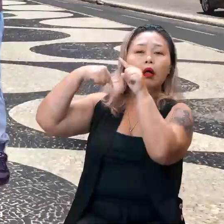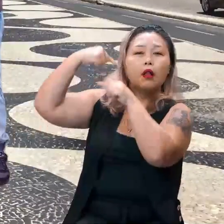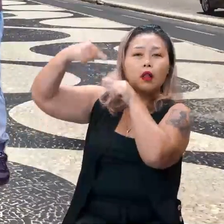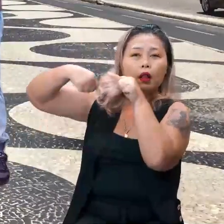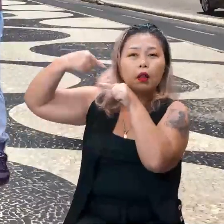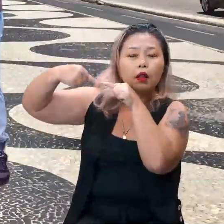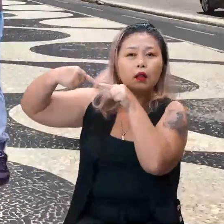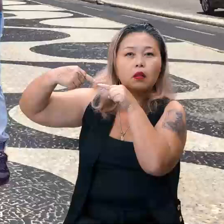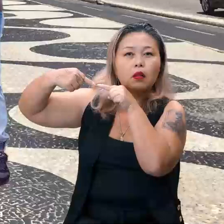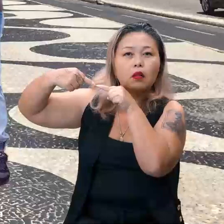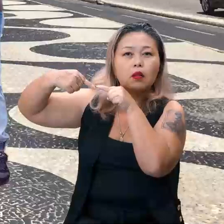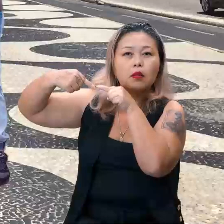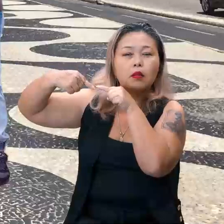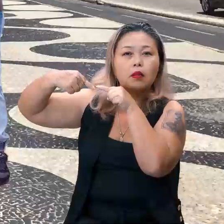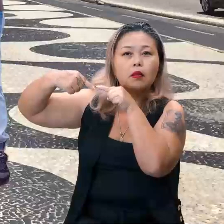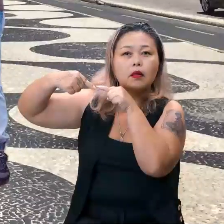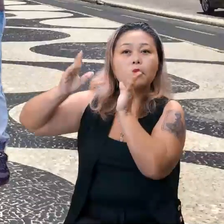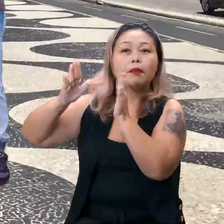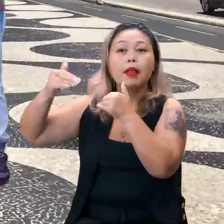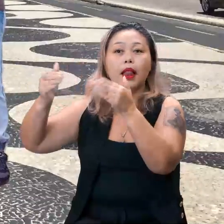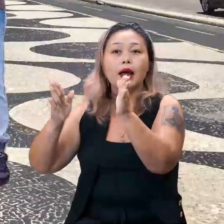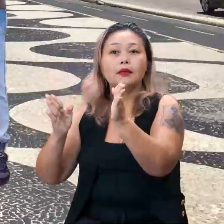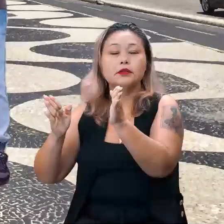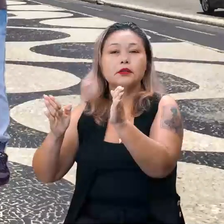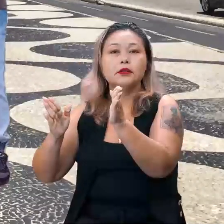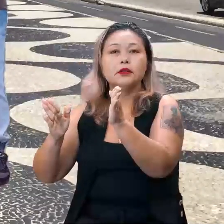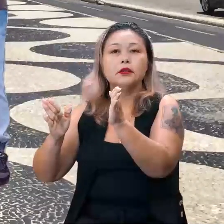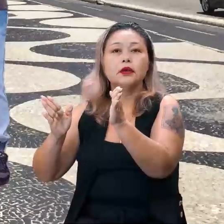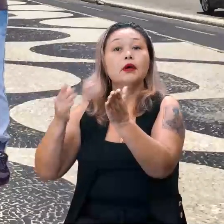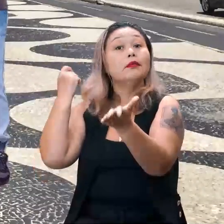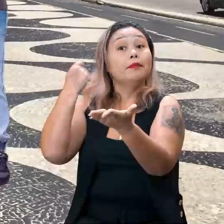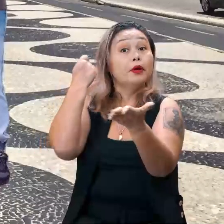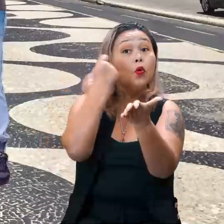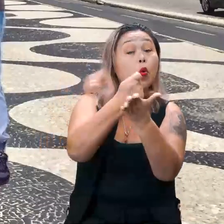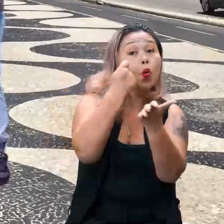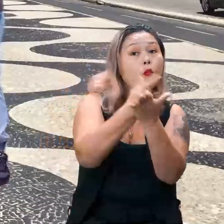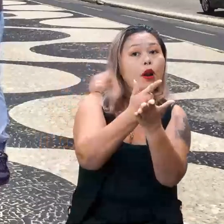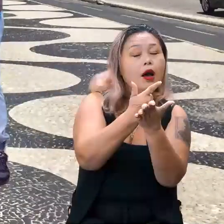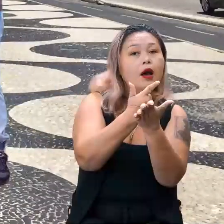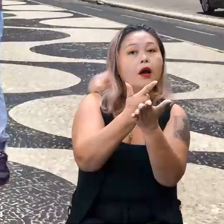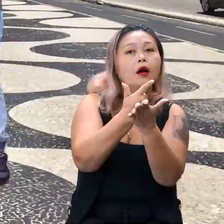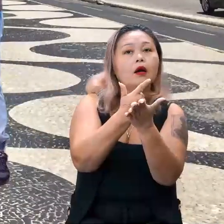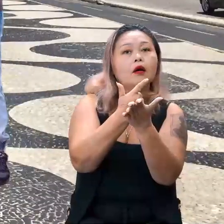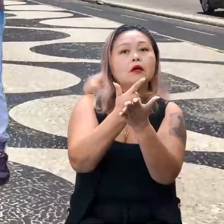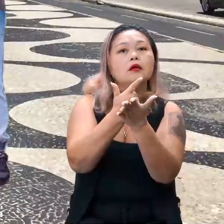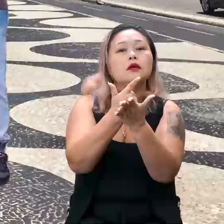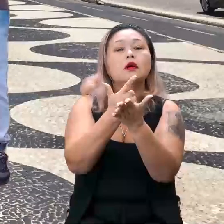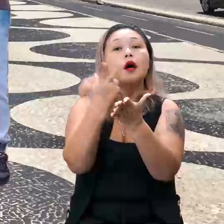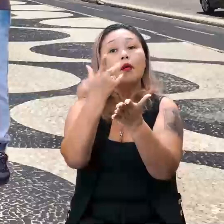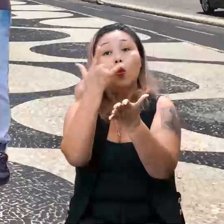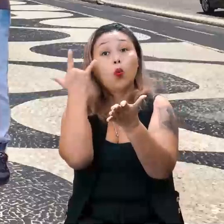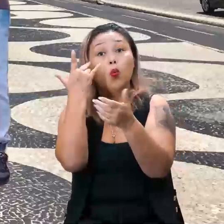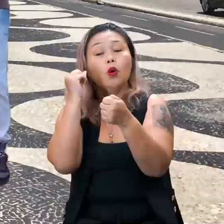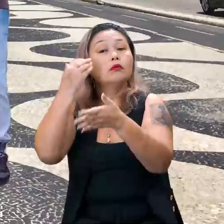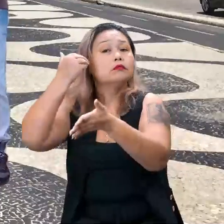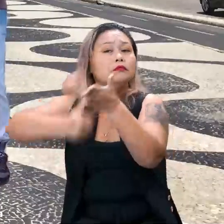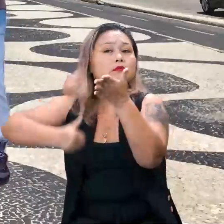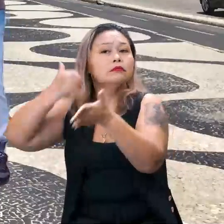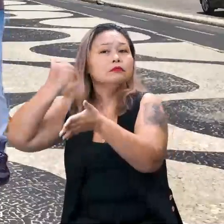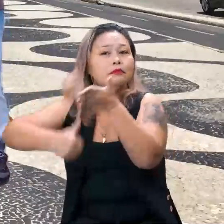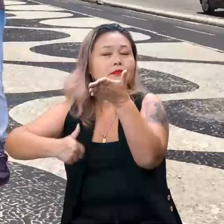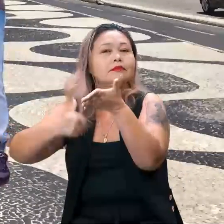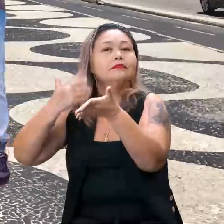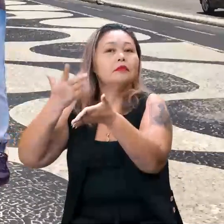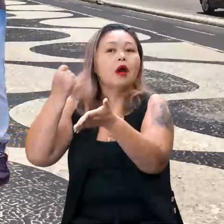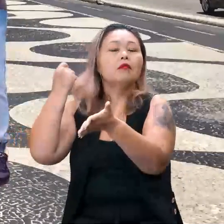usava uma embalagem, que ele precisou comprar essa embalagem. Então, quer dizer, para calcular o lucro, né? Tinha que descontar o que ele pagou na